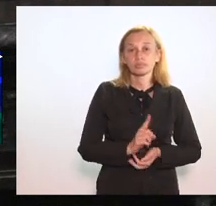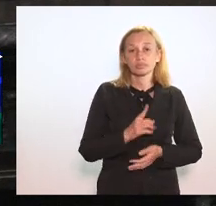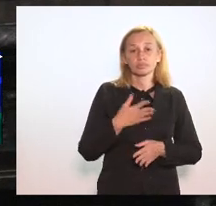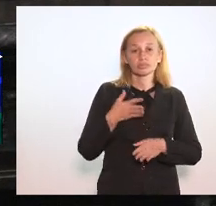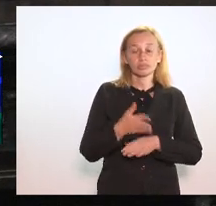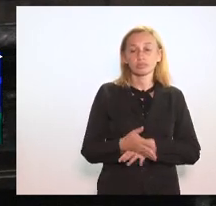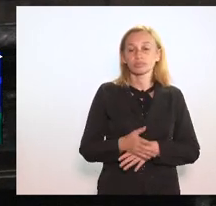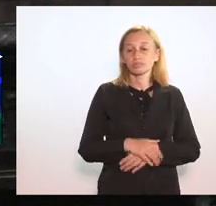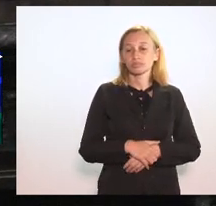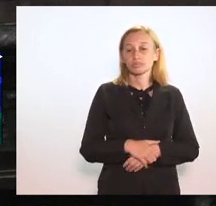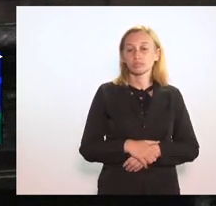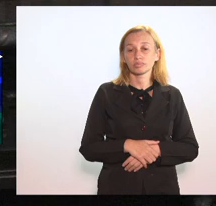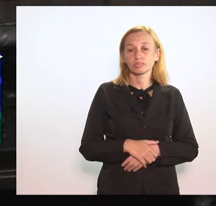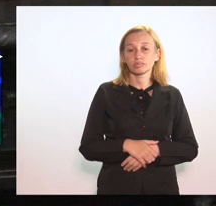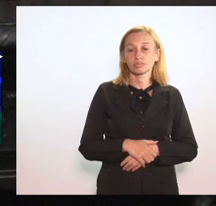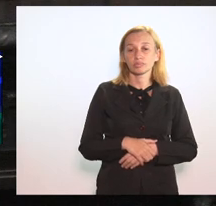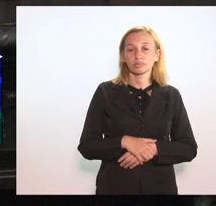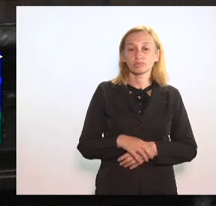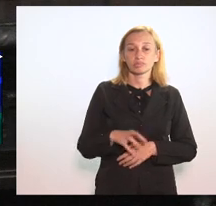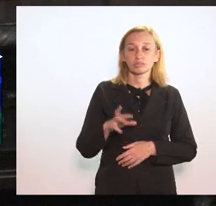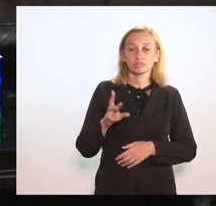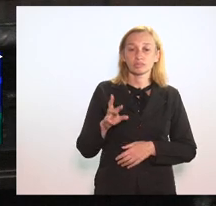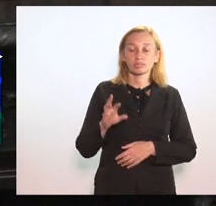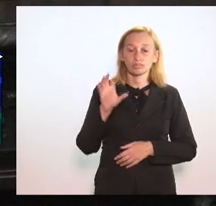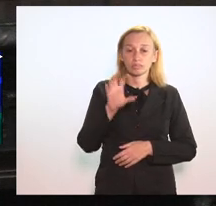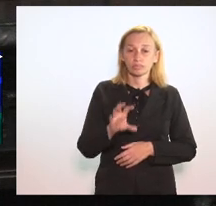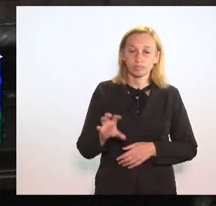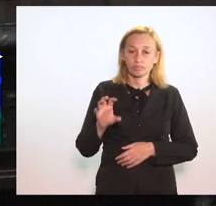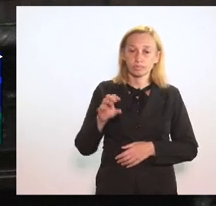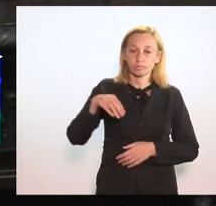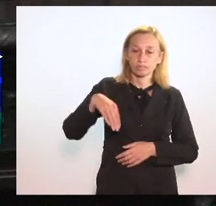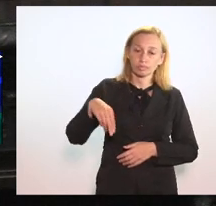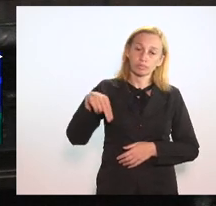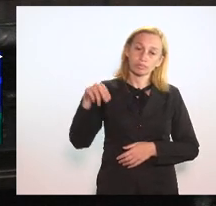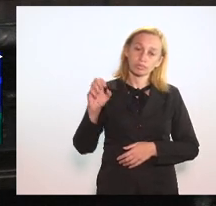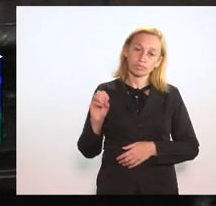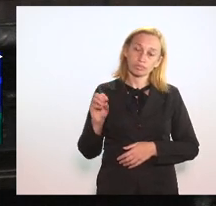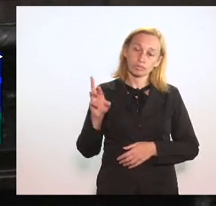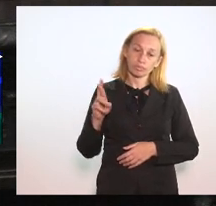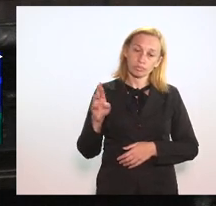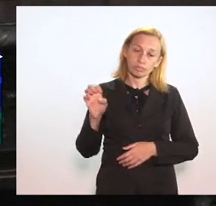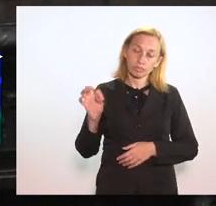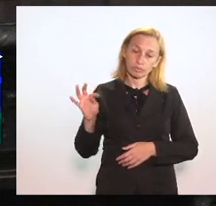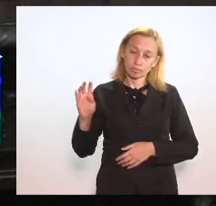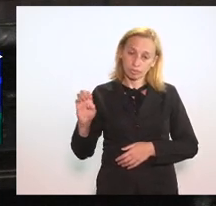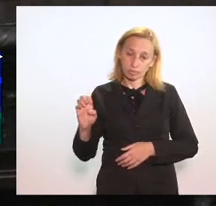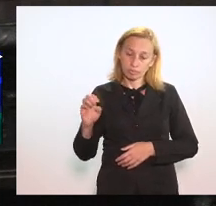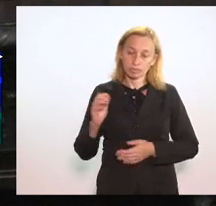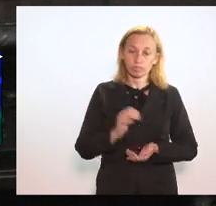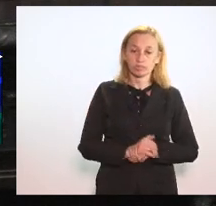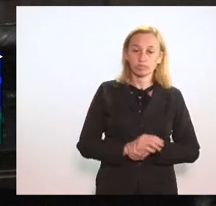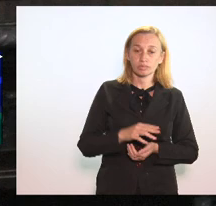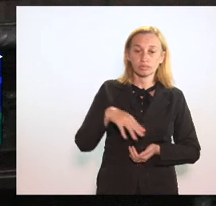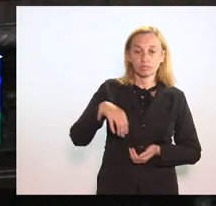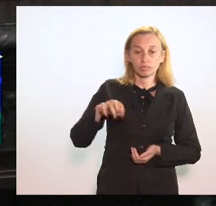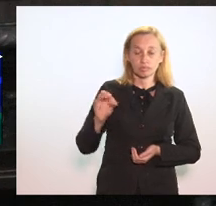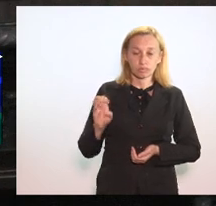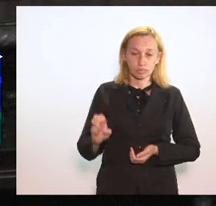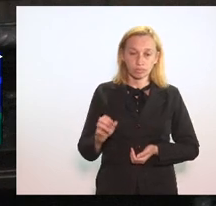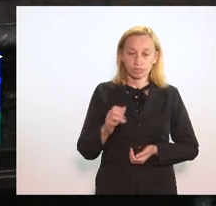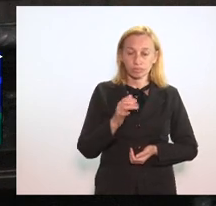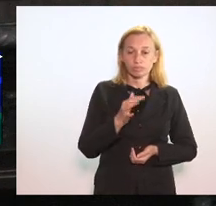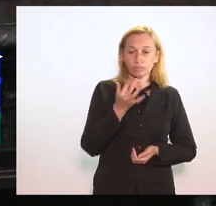chegou um pico é Região Noroeste do nosso estado mais baixada Litorânea região norte Fluminense explodindo